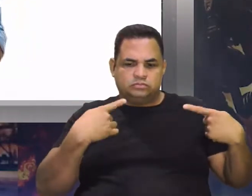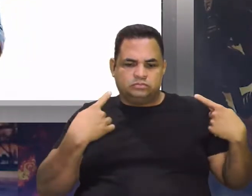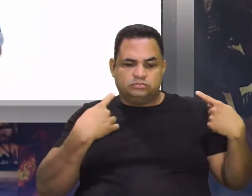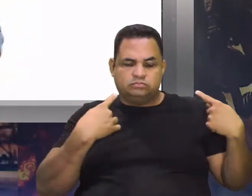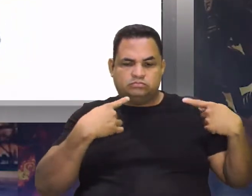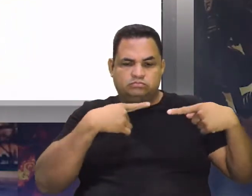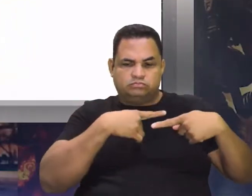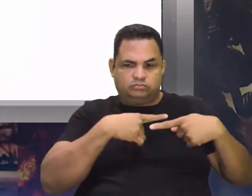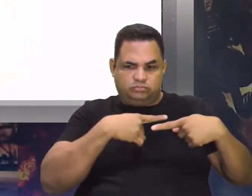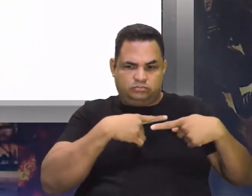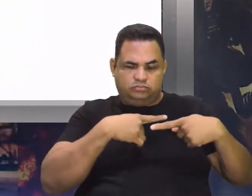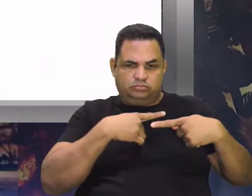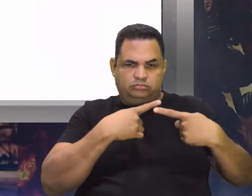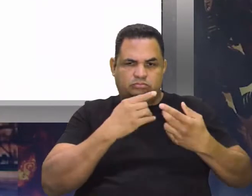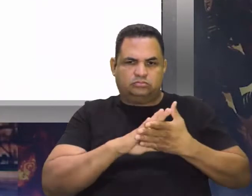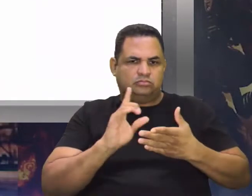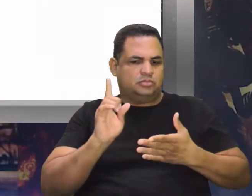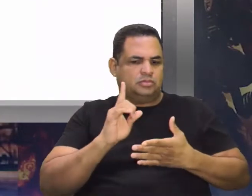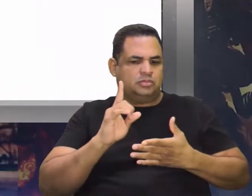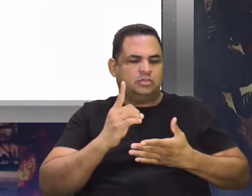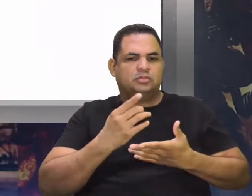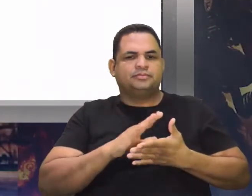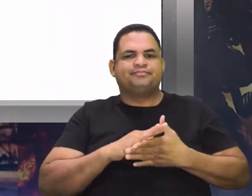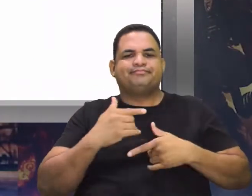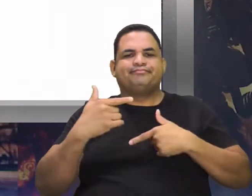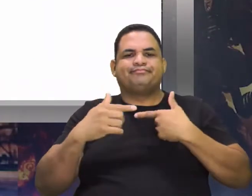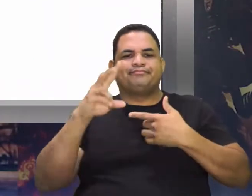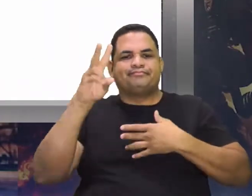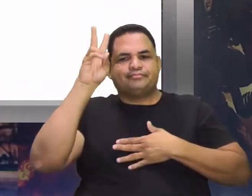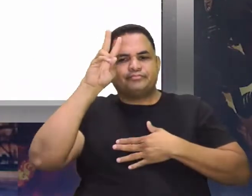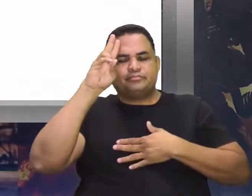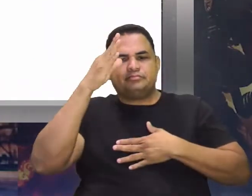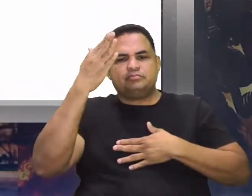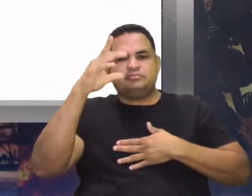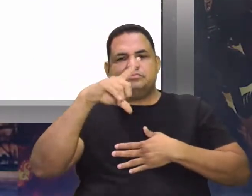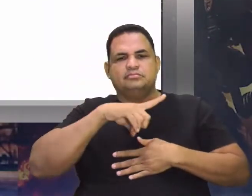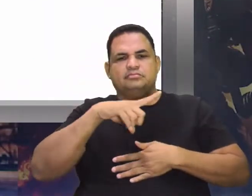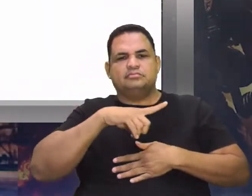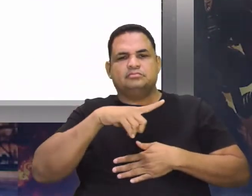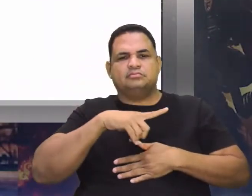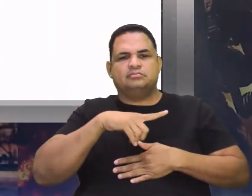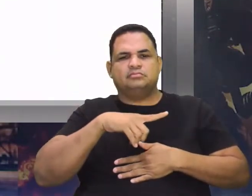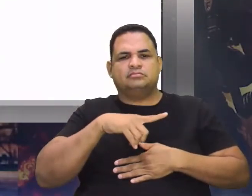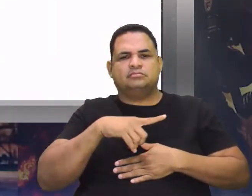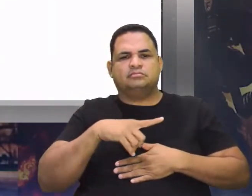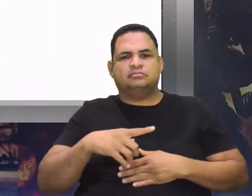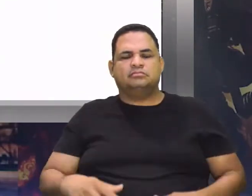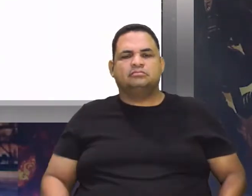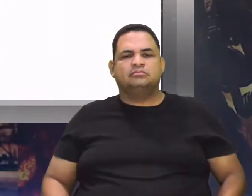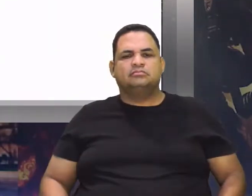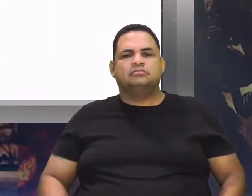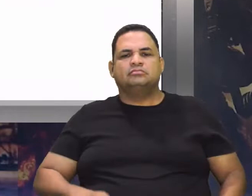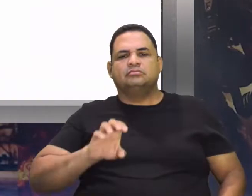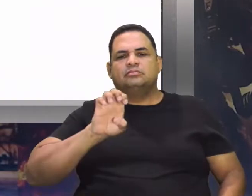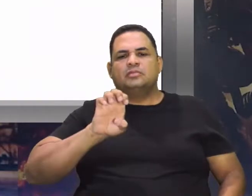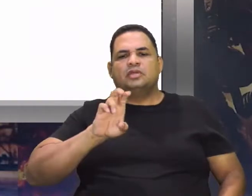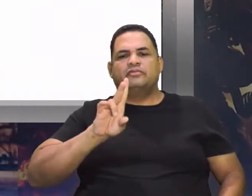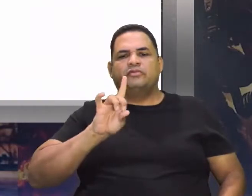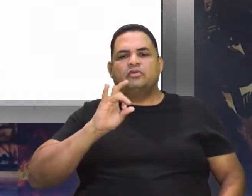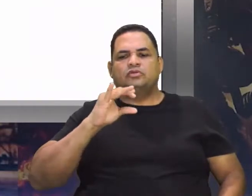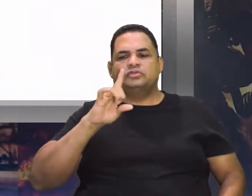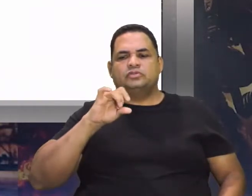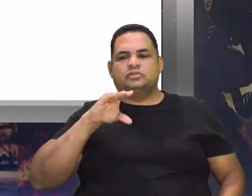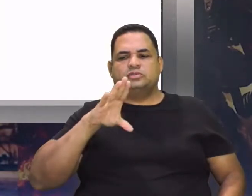que o homem não foi criado do barro, batendo da história do criacionismo, nós temos aí o